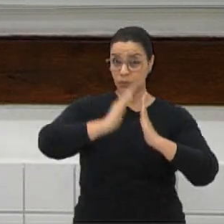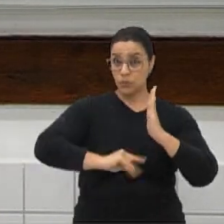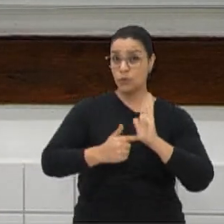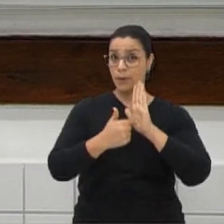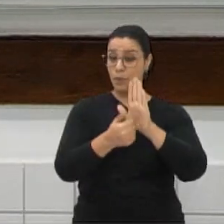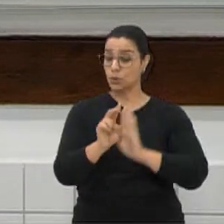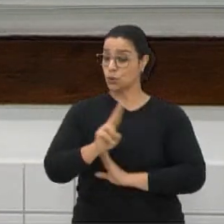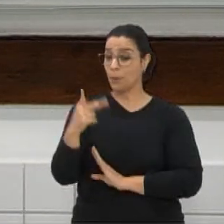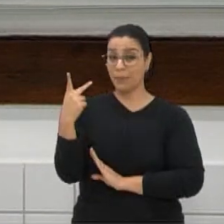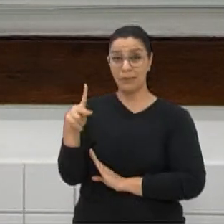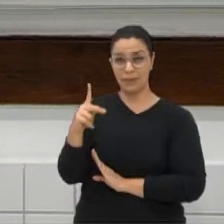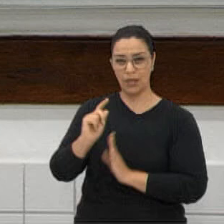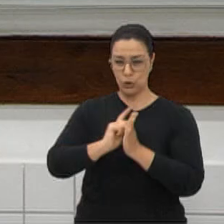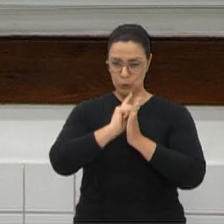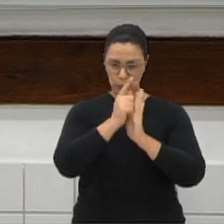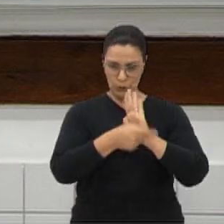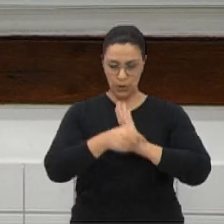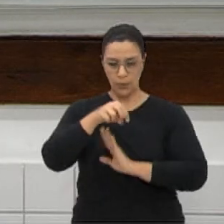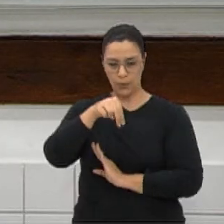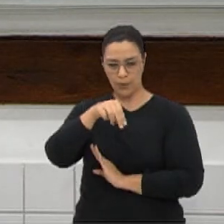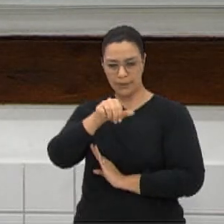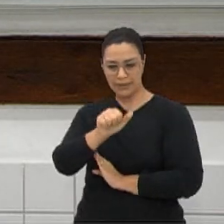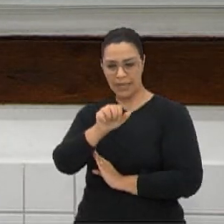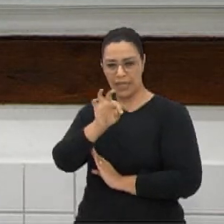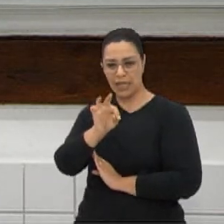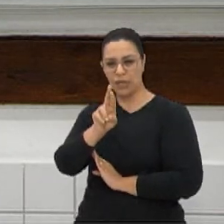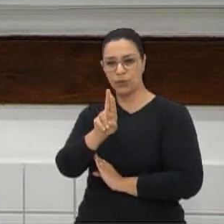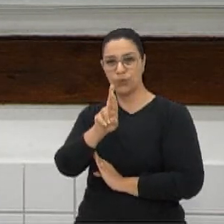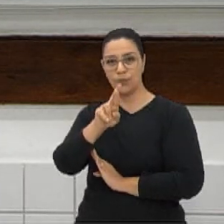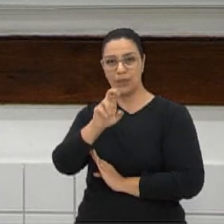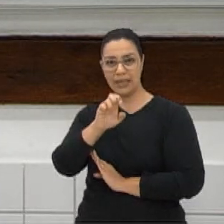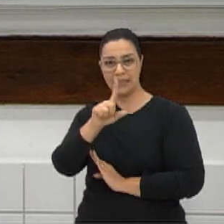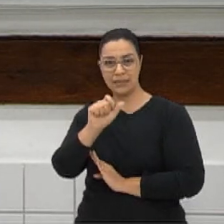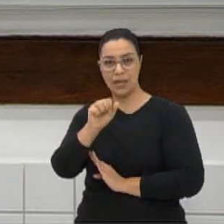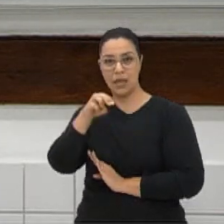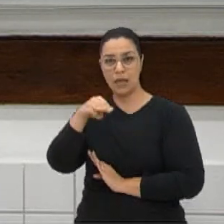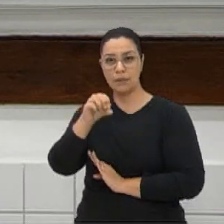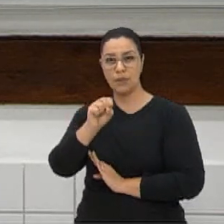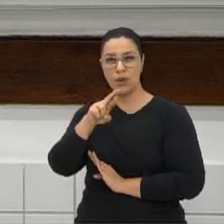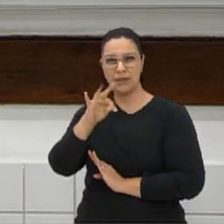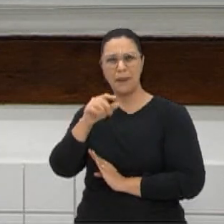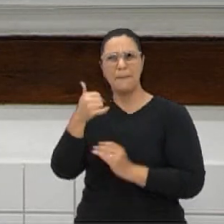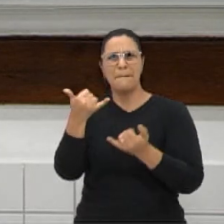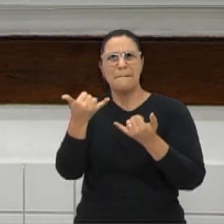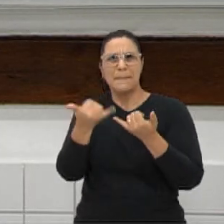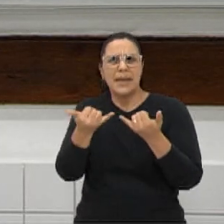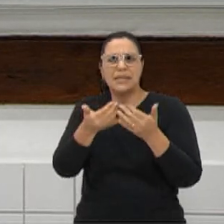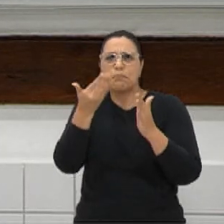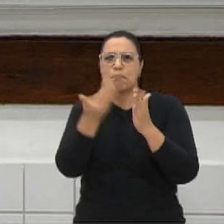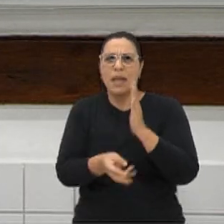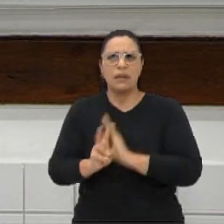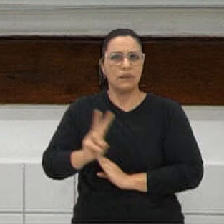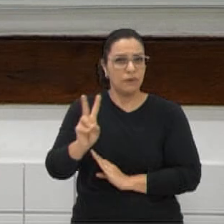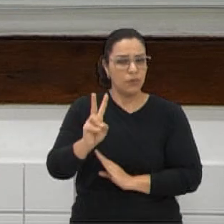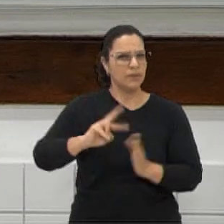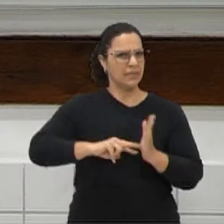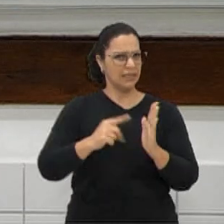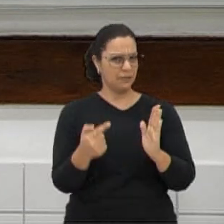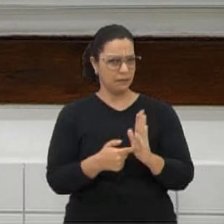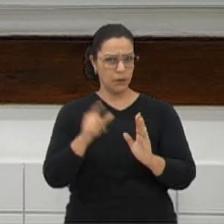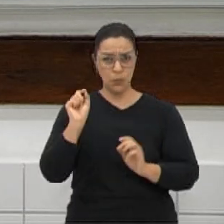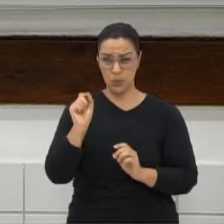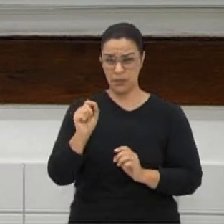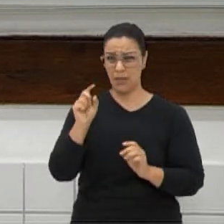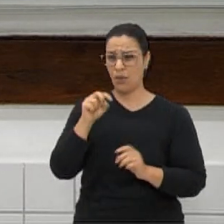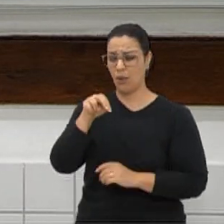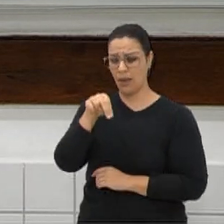no seu próprio nome, ela já tem uma certa desvalorização. Agora eu vou dizer uma coisa para vocês. Quer dizer que natureza morta,